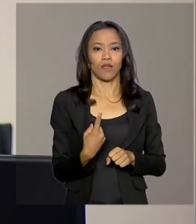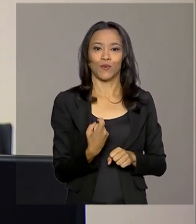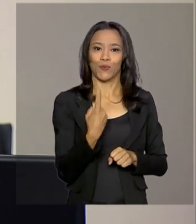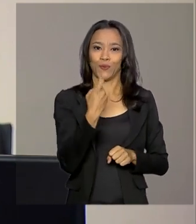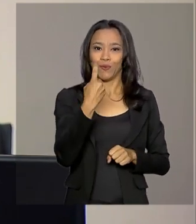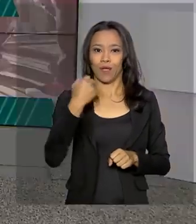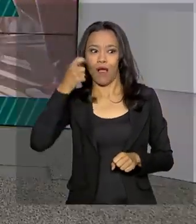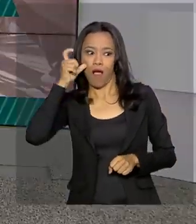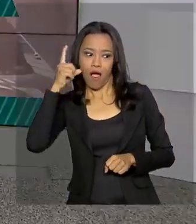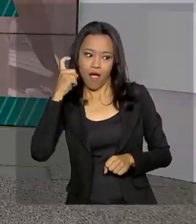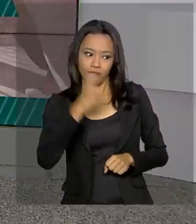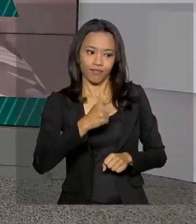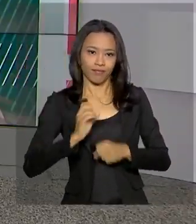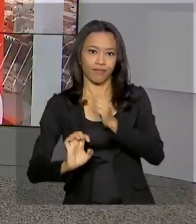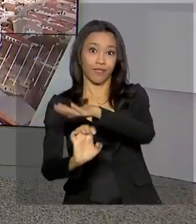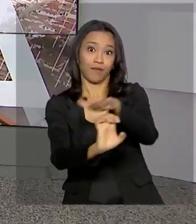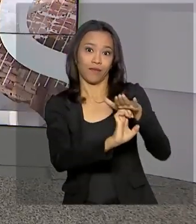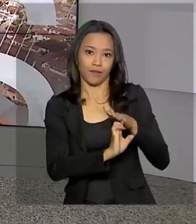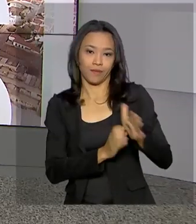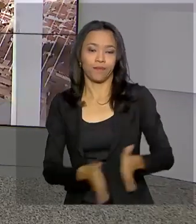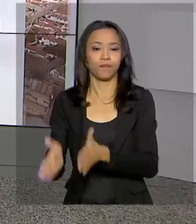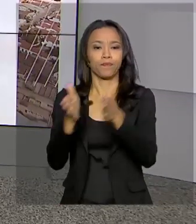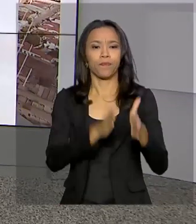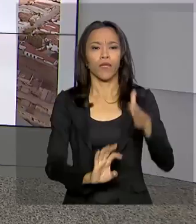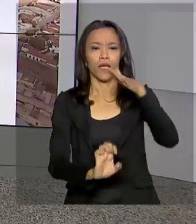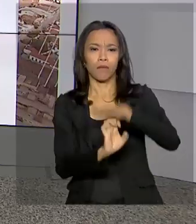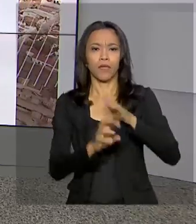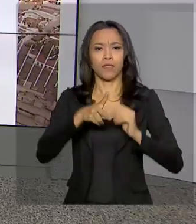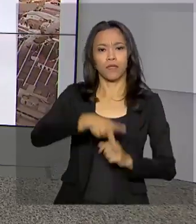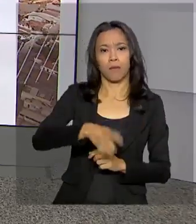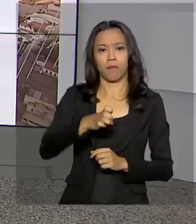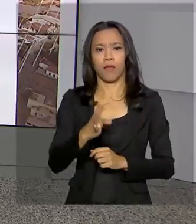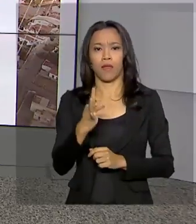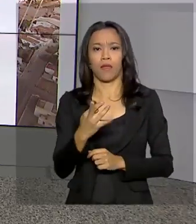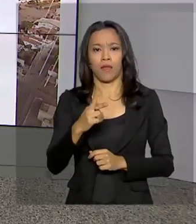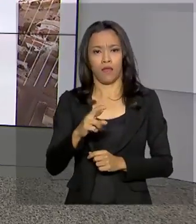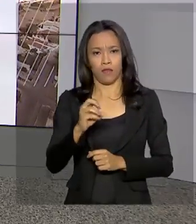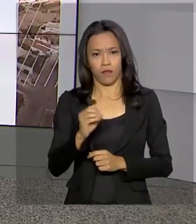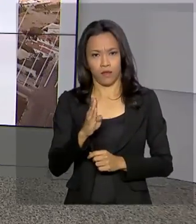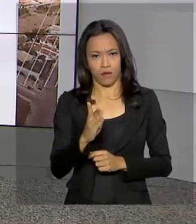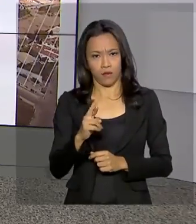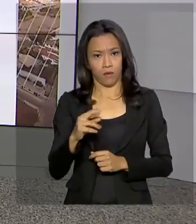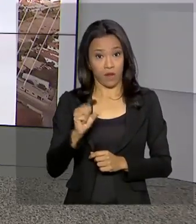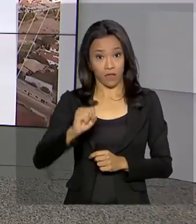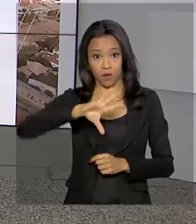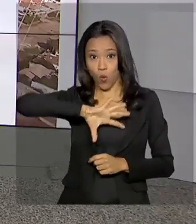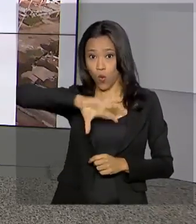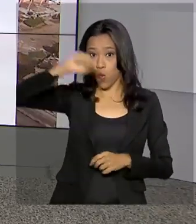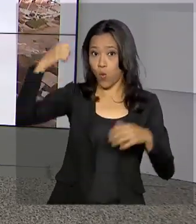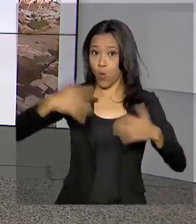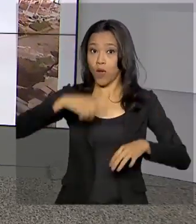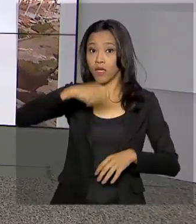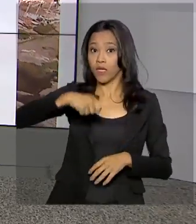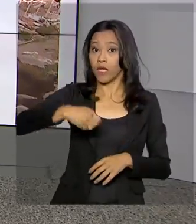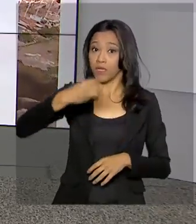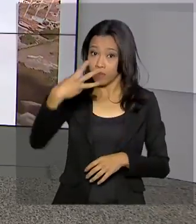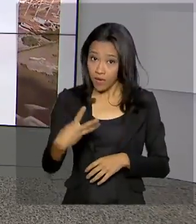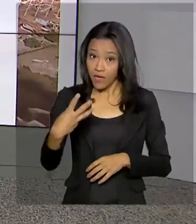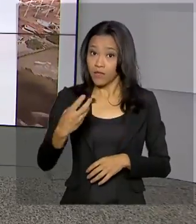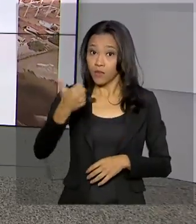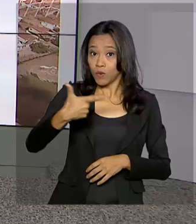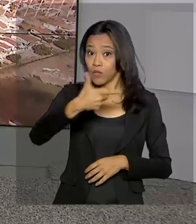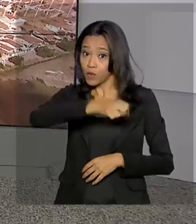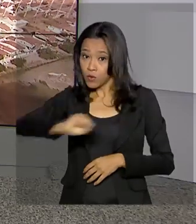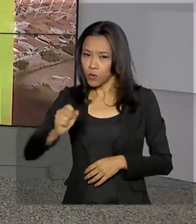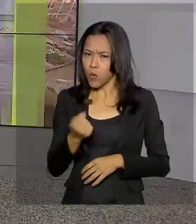empreendedores a petrobras teve lucro líquido recorde no segundo trimestre deste ano quase 19 bilhões de